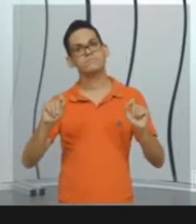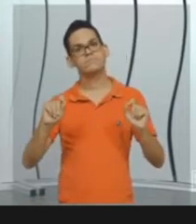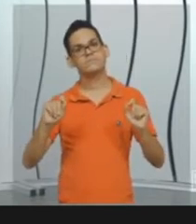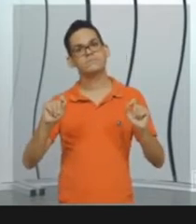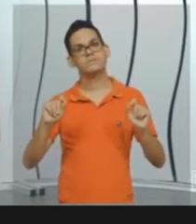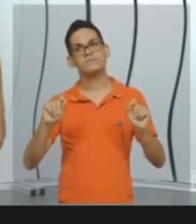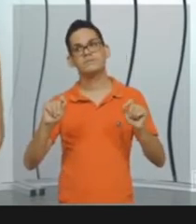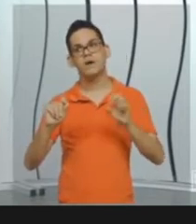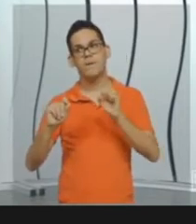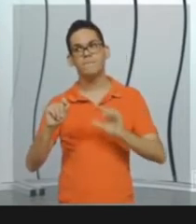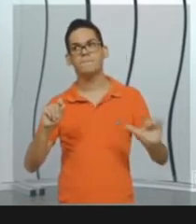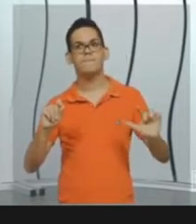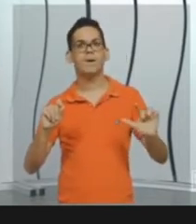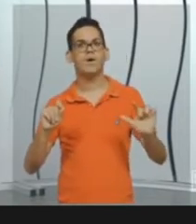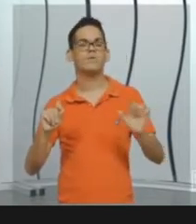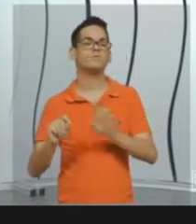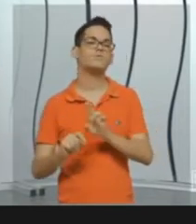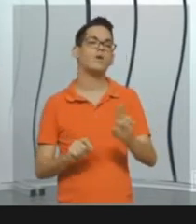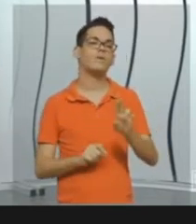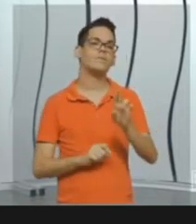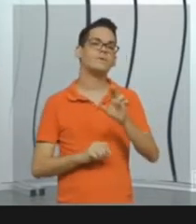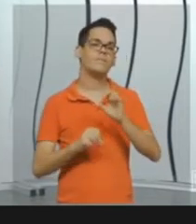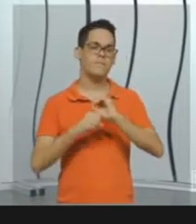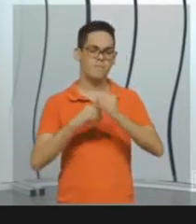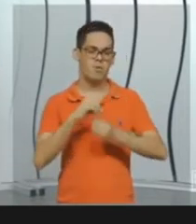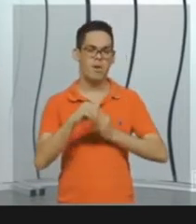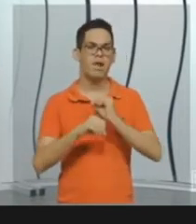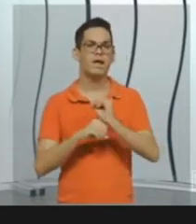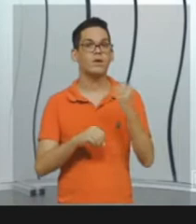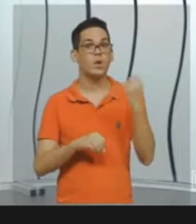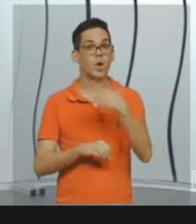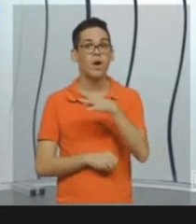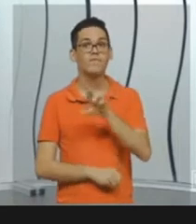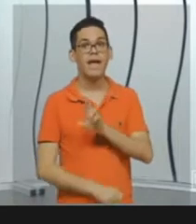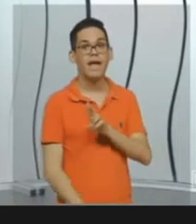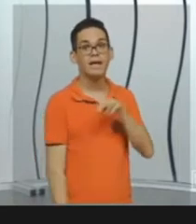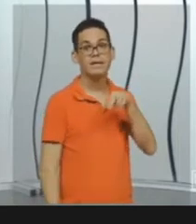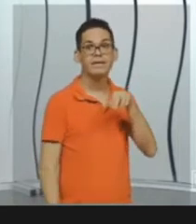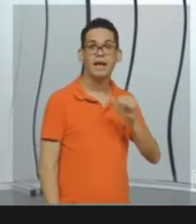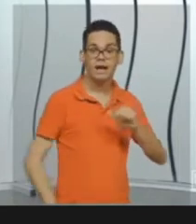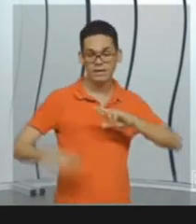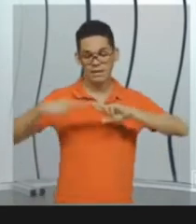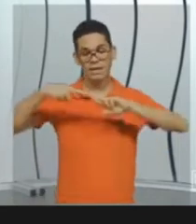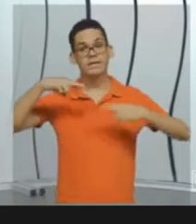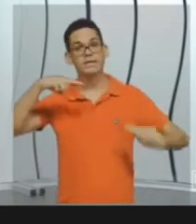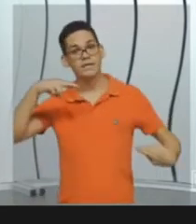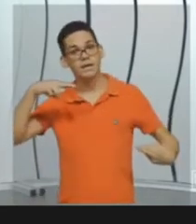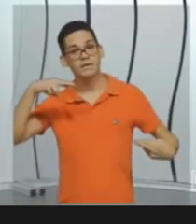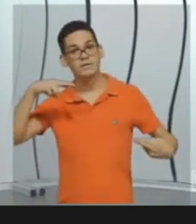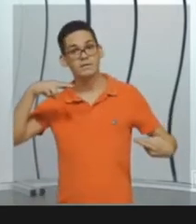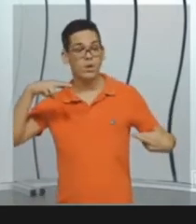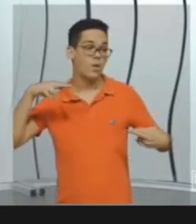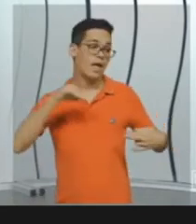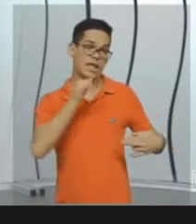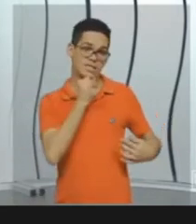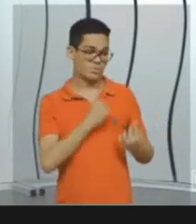que vai ser feita a partir dele, que chama RNA. Então, o RNA é feito a partir de uma cadeia